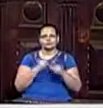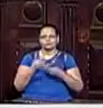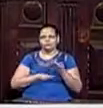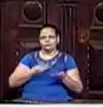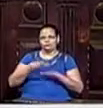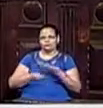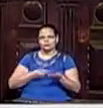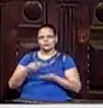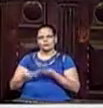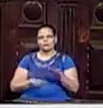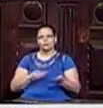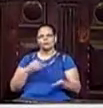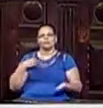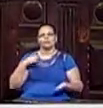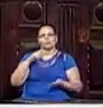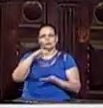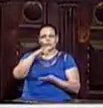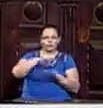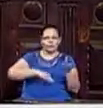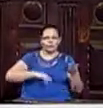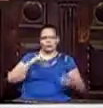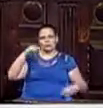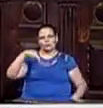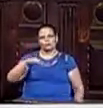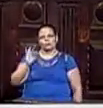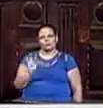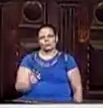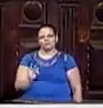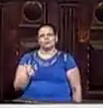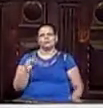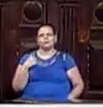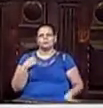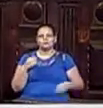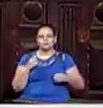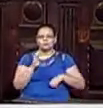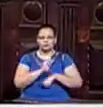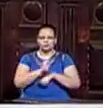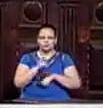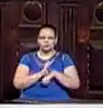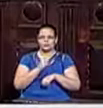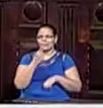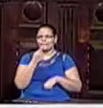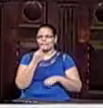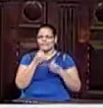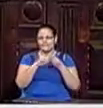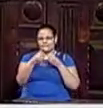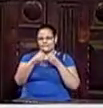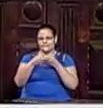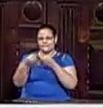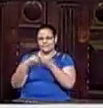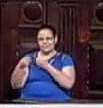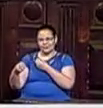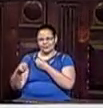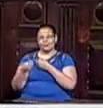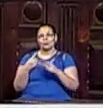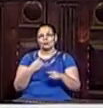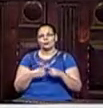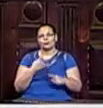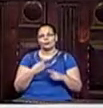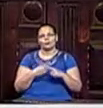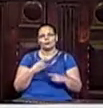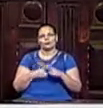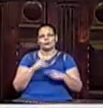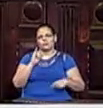troca de nota fiscal com estados vizinhos, porque o ICMS